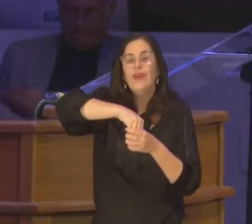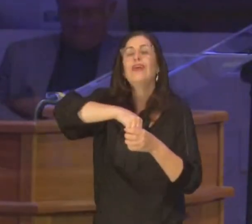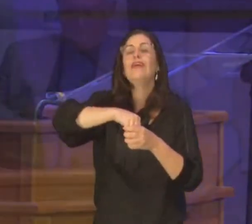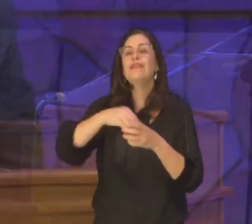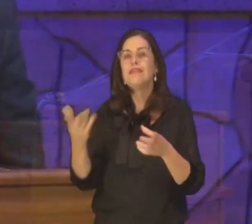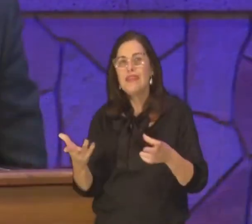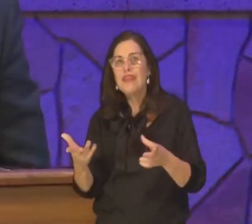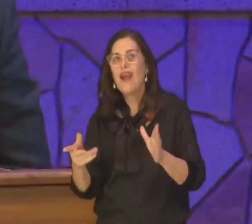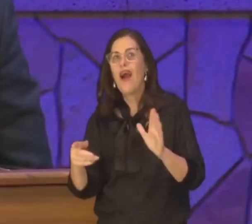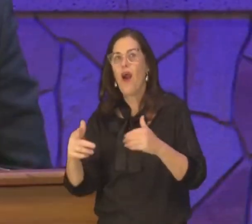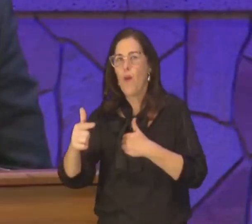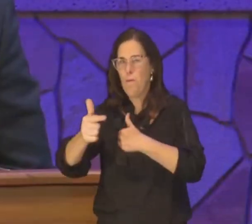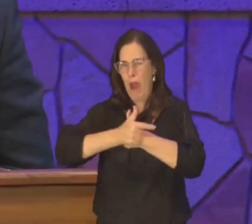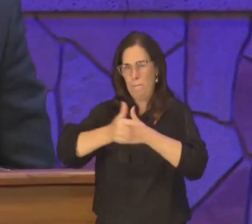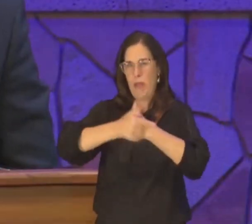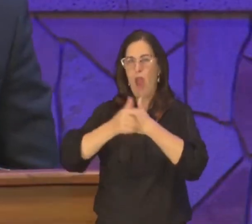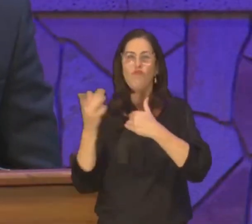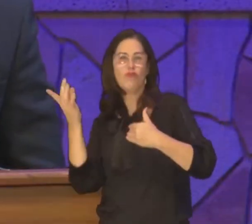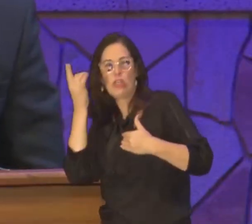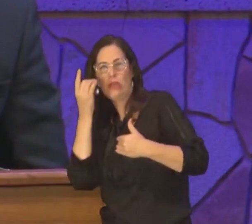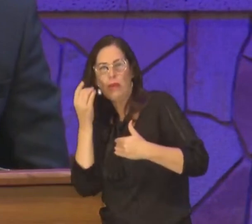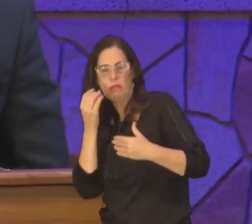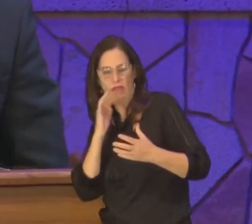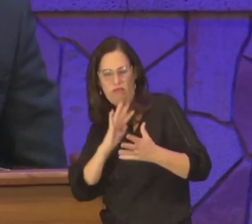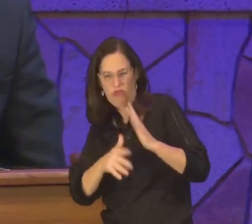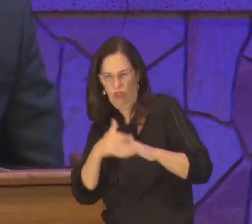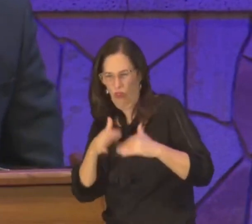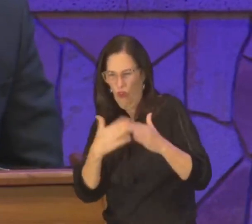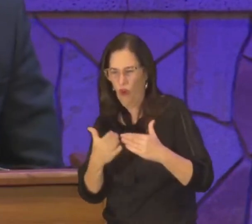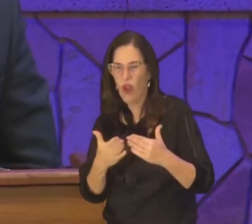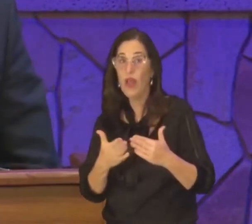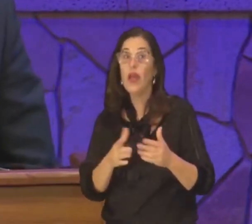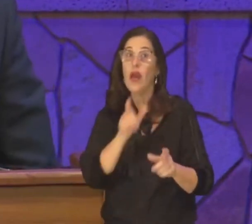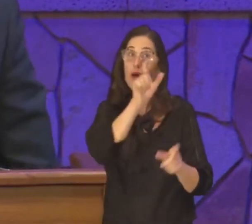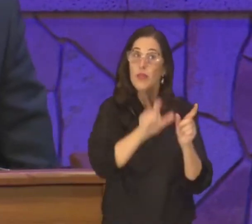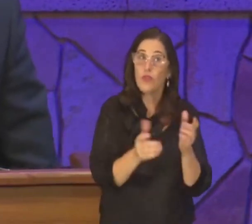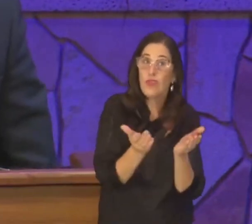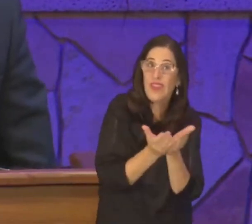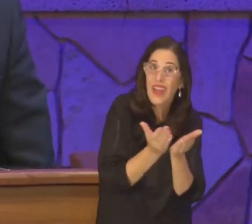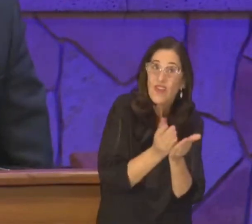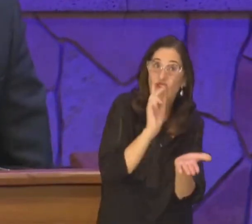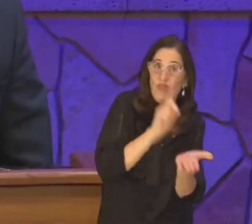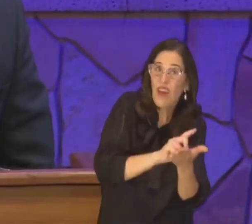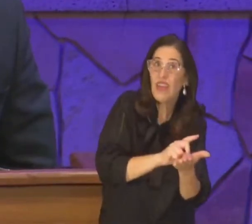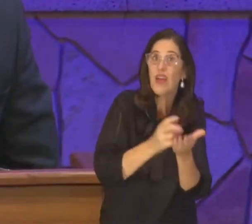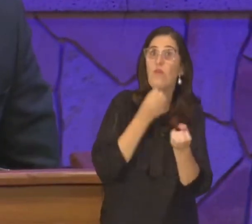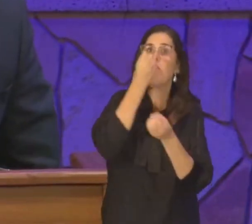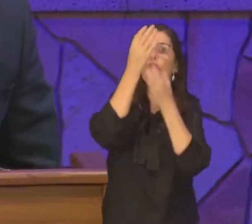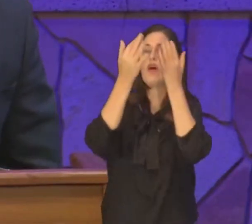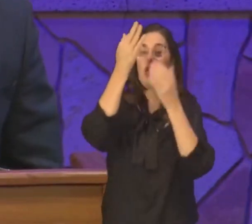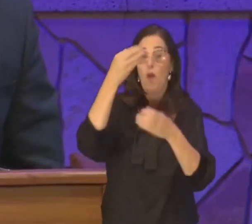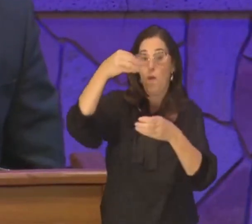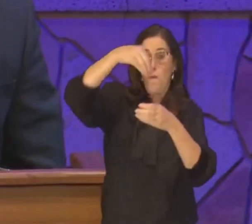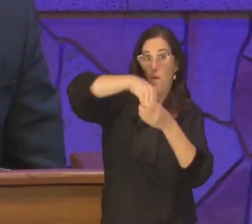do Satanás, para perturbar aqueles que professavam a fé. Um problema